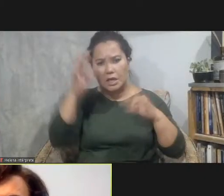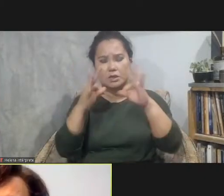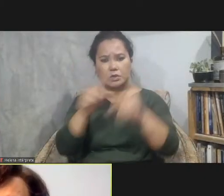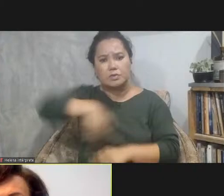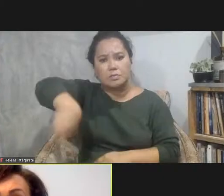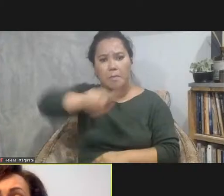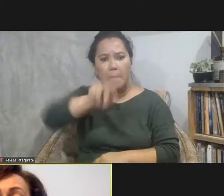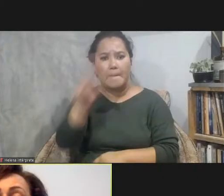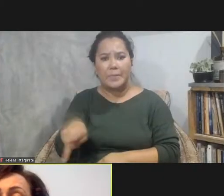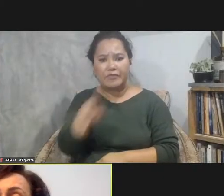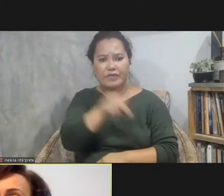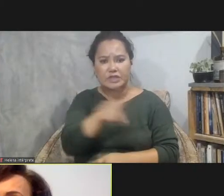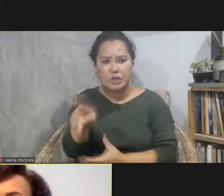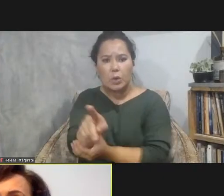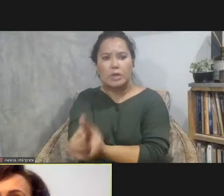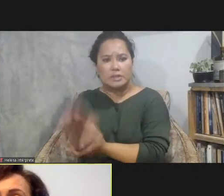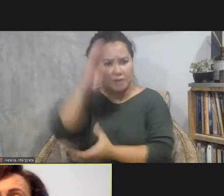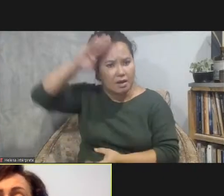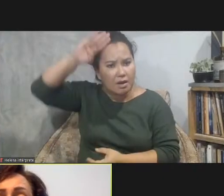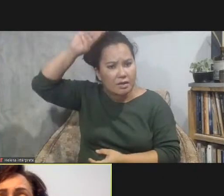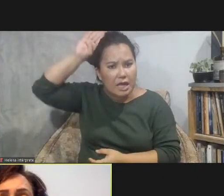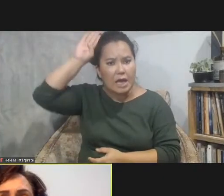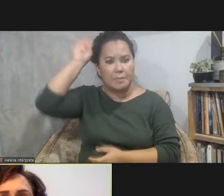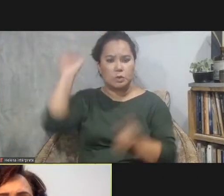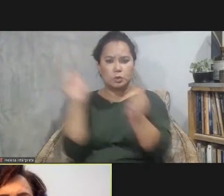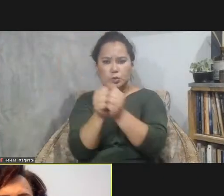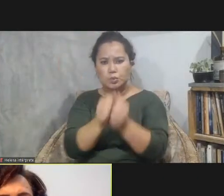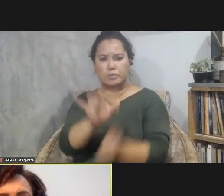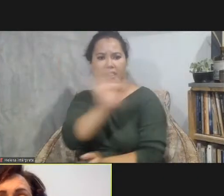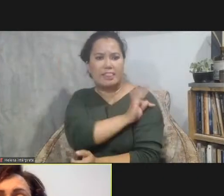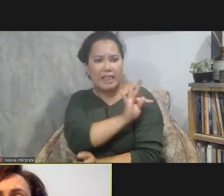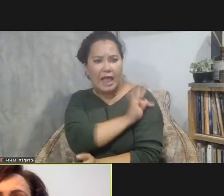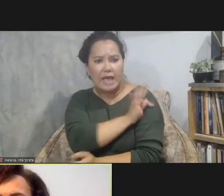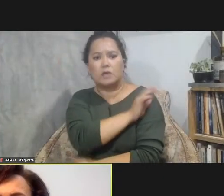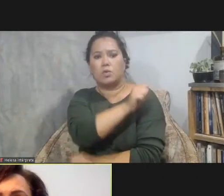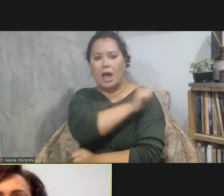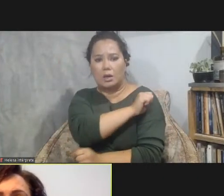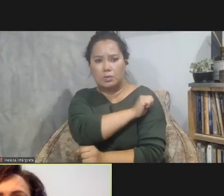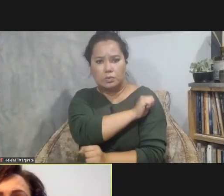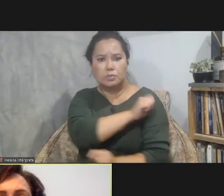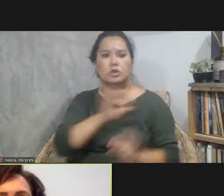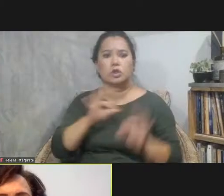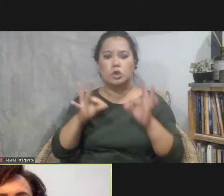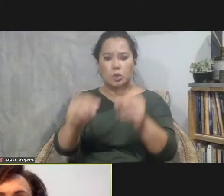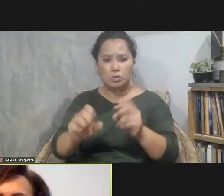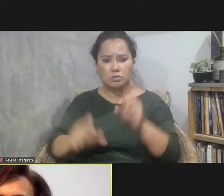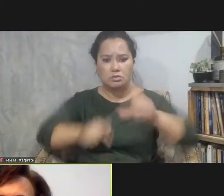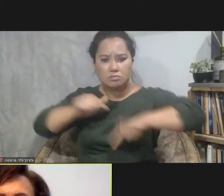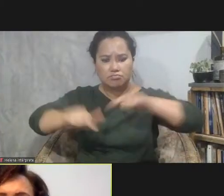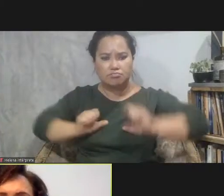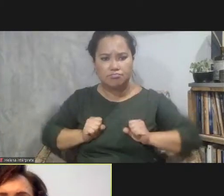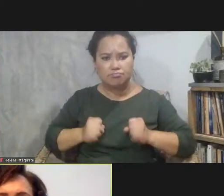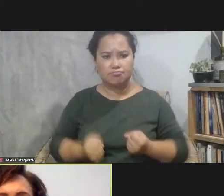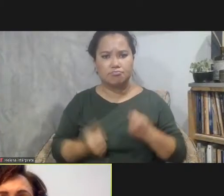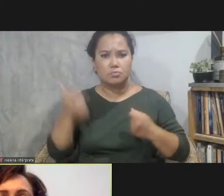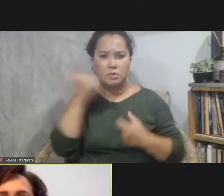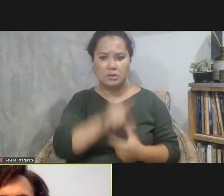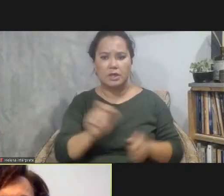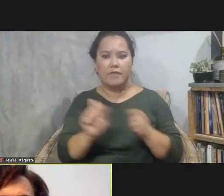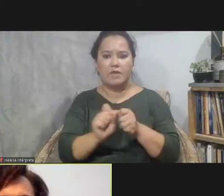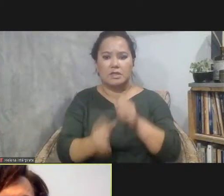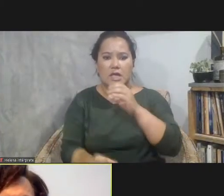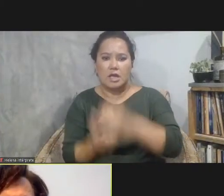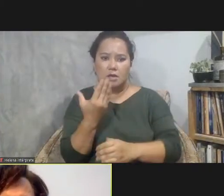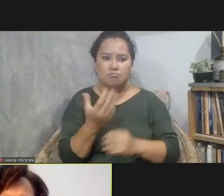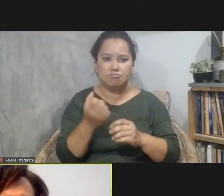administrativos, estudantes, se debruçaram para construir um projeto que revelasse à sociedade as suas características, a